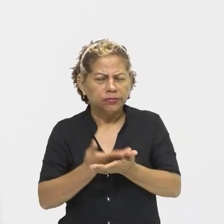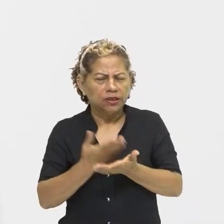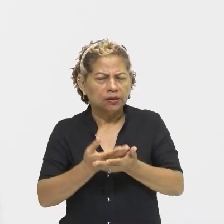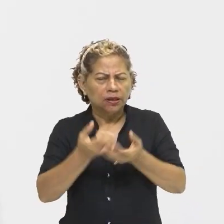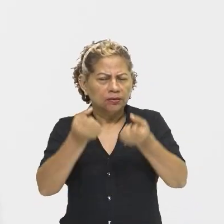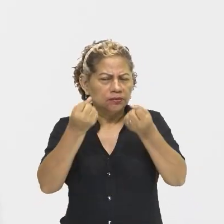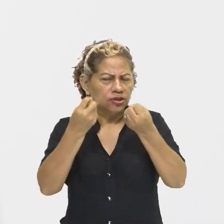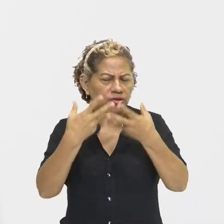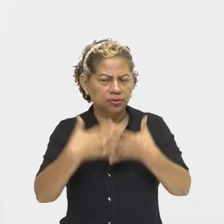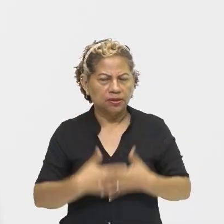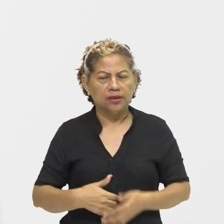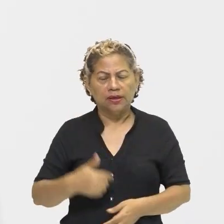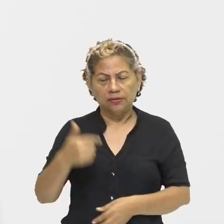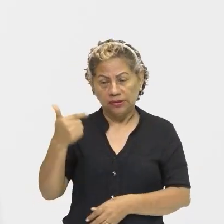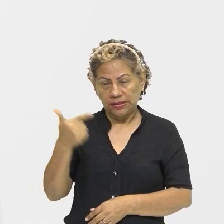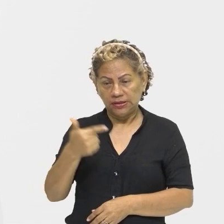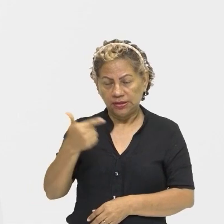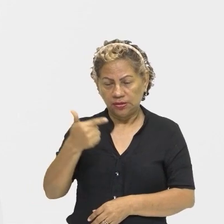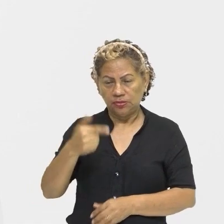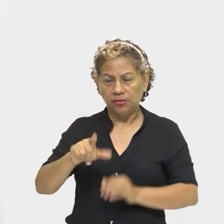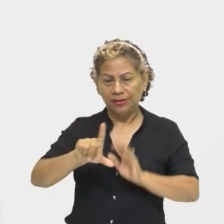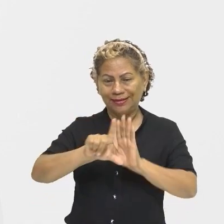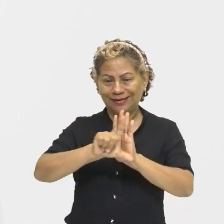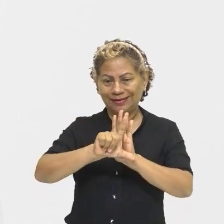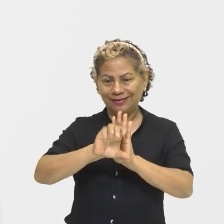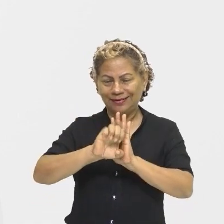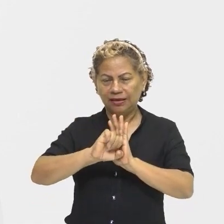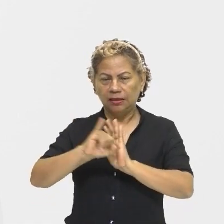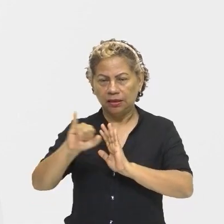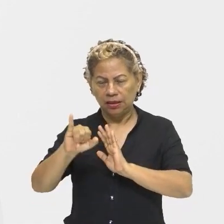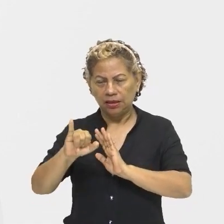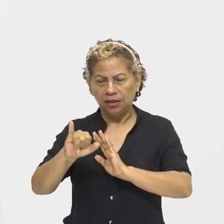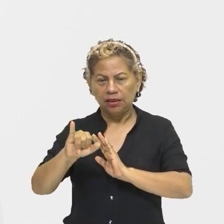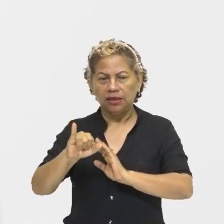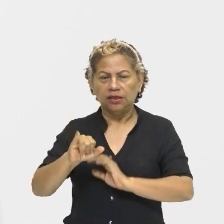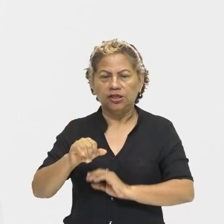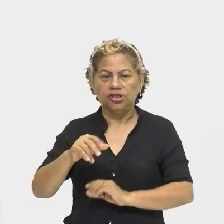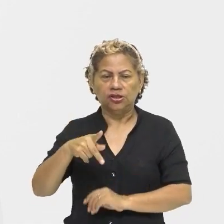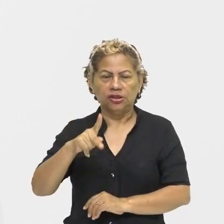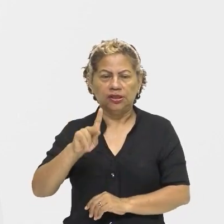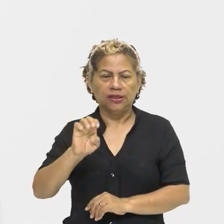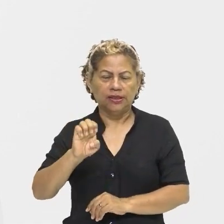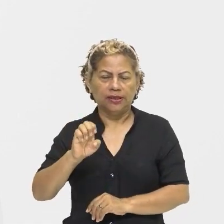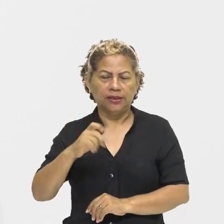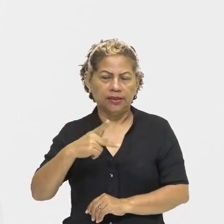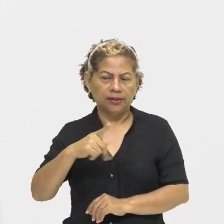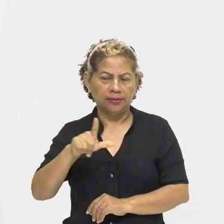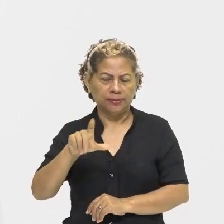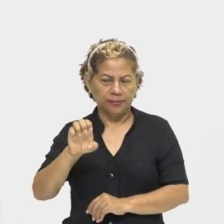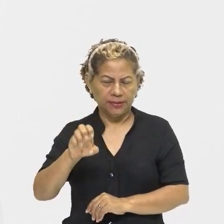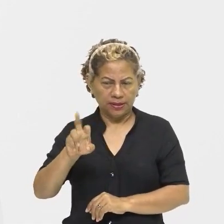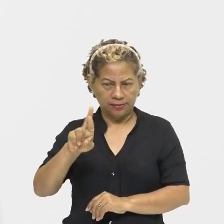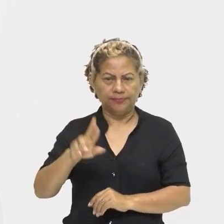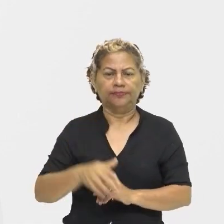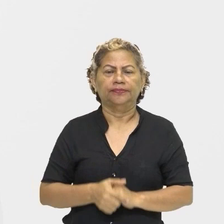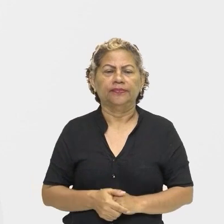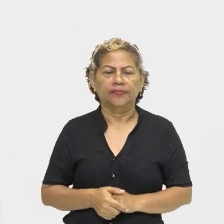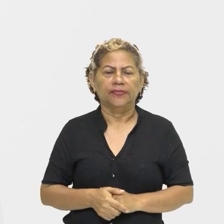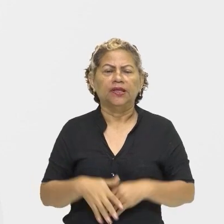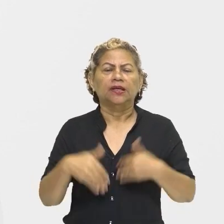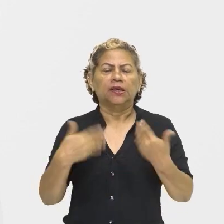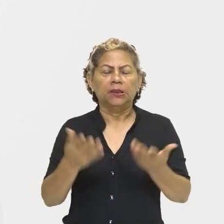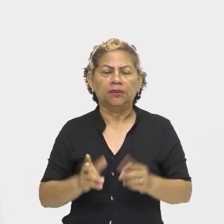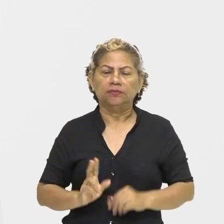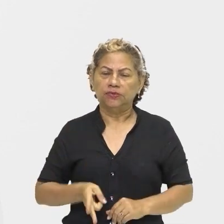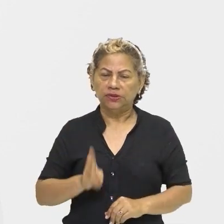Veja, o que diz a segunda lei? O segmento que une o Sol a